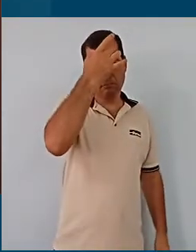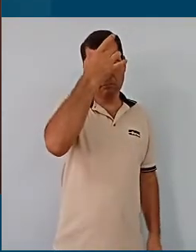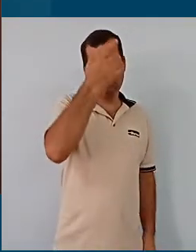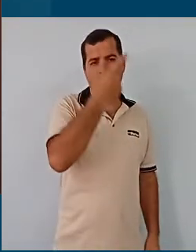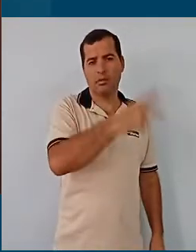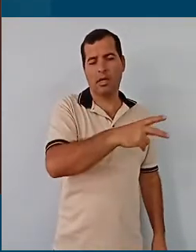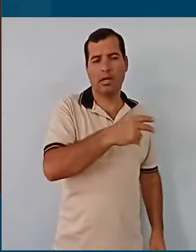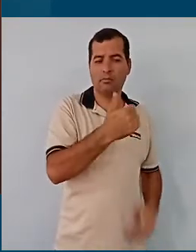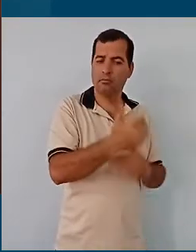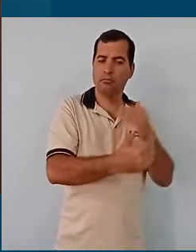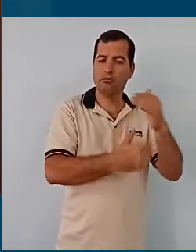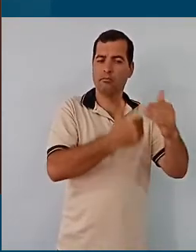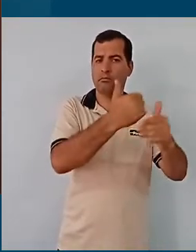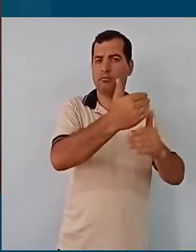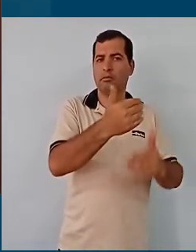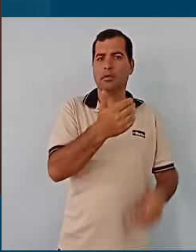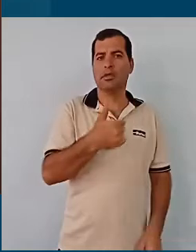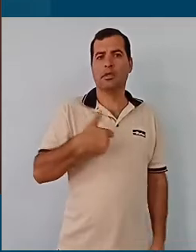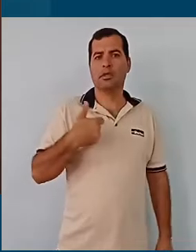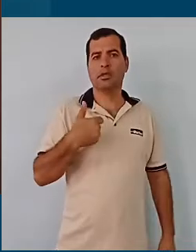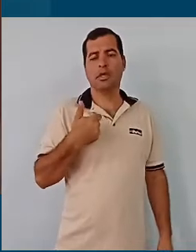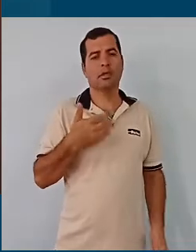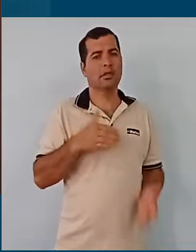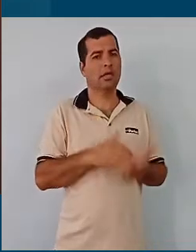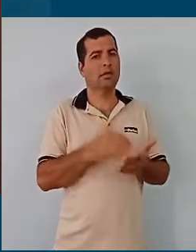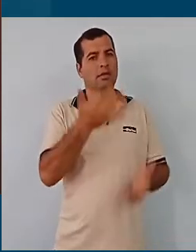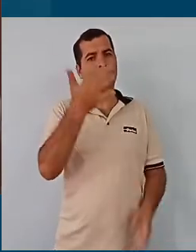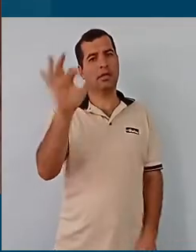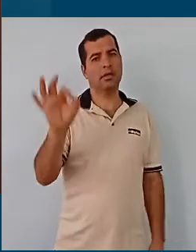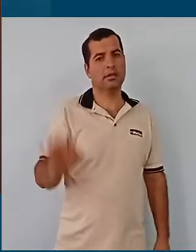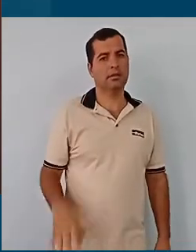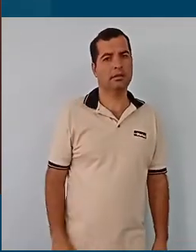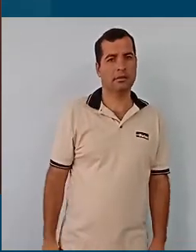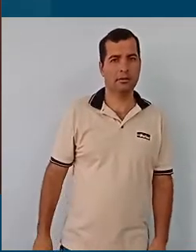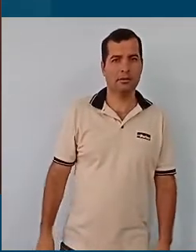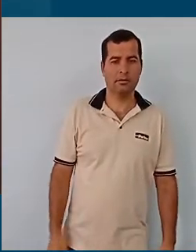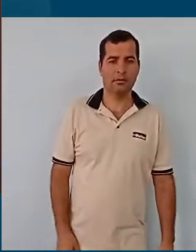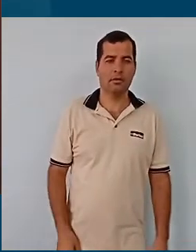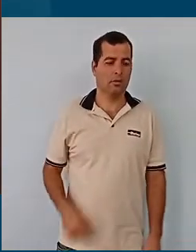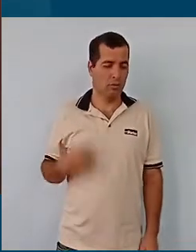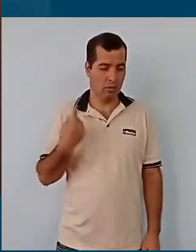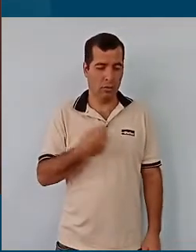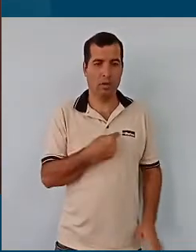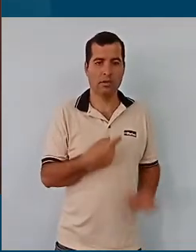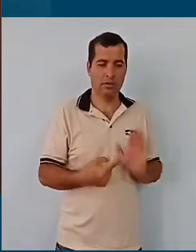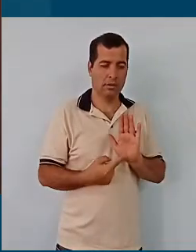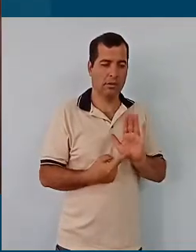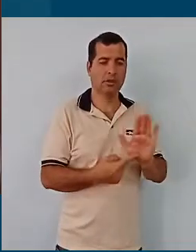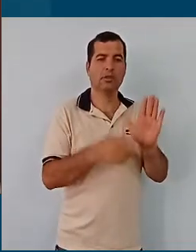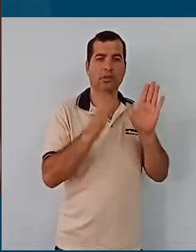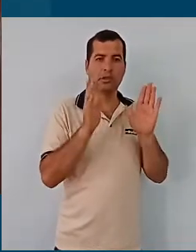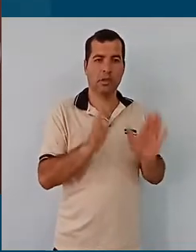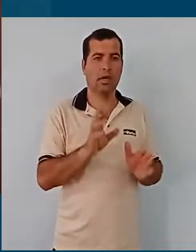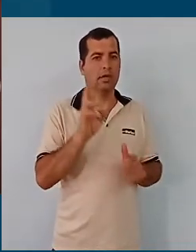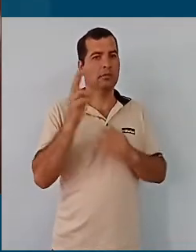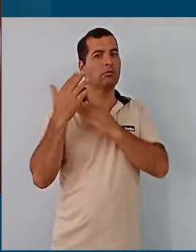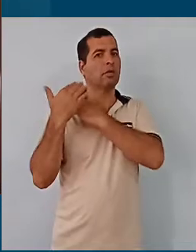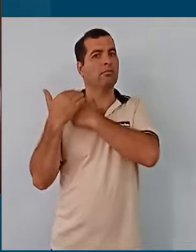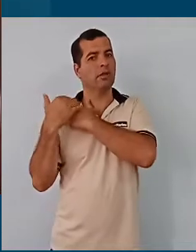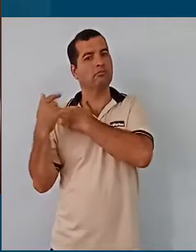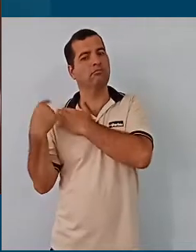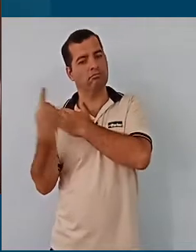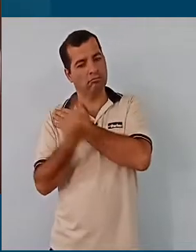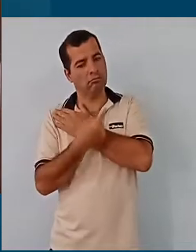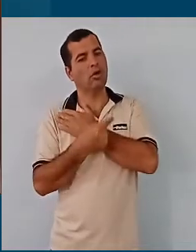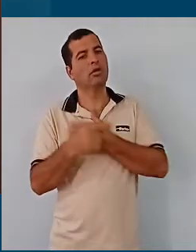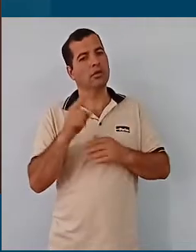desses primeiros 10 anos de vida. Que à medida que nós apresentamos, e essa é uma responsabilidade do qual a escola não pode